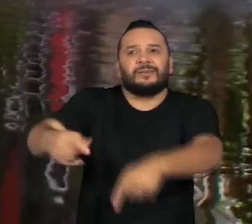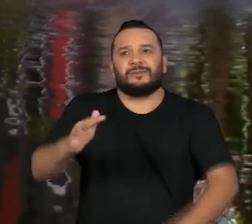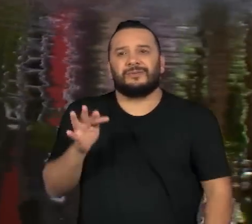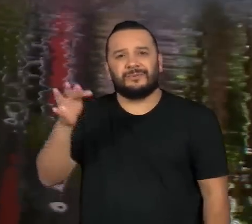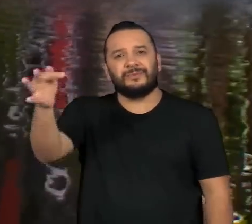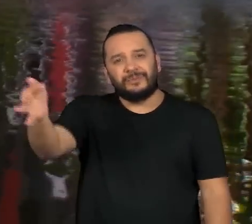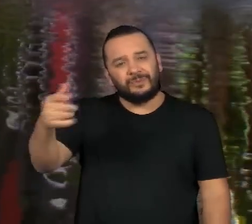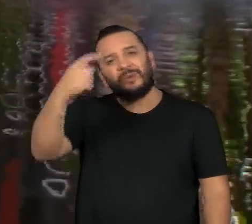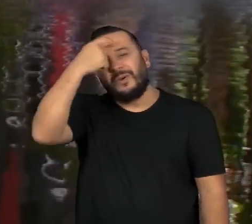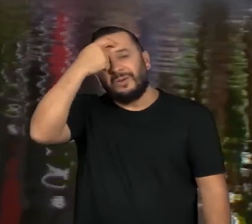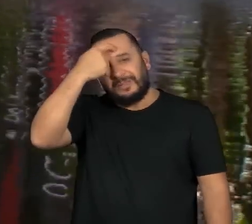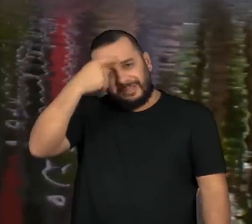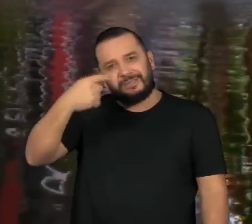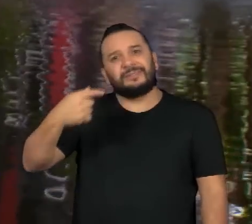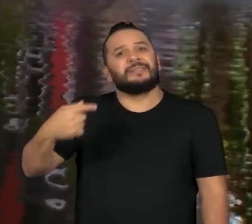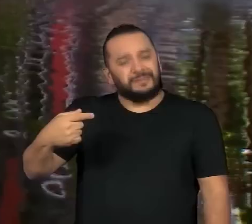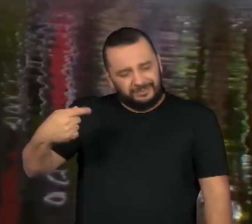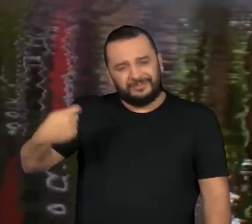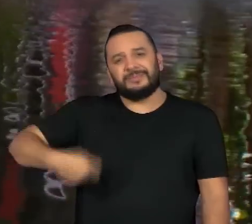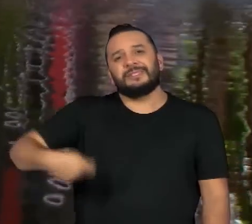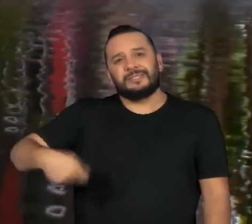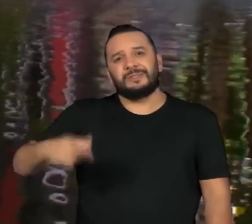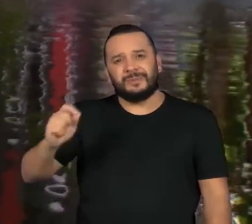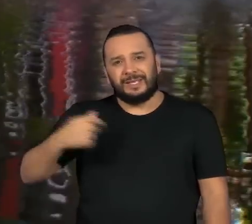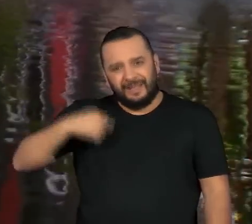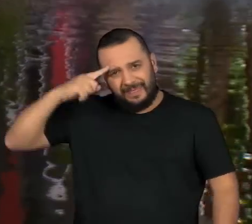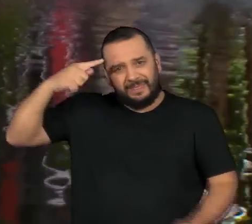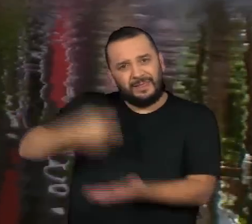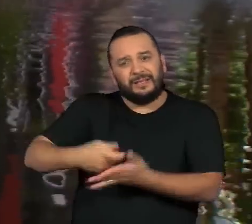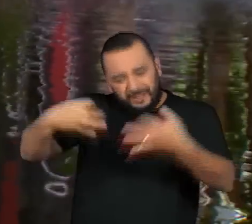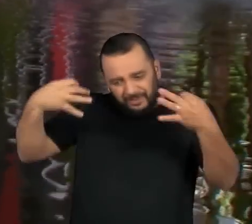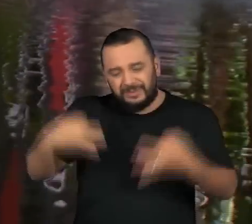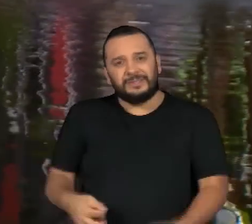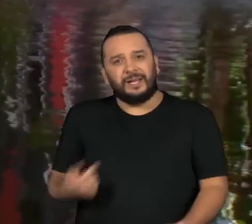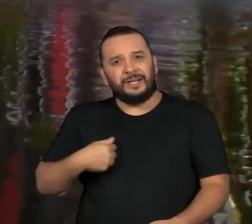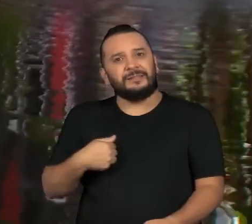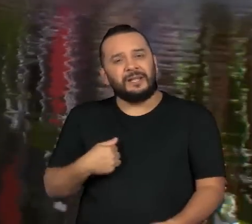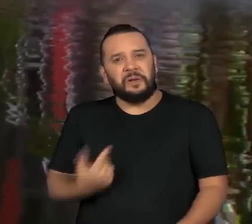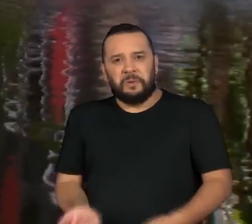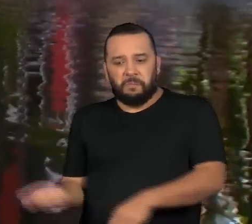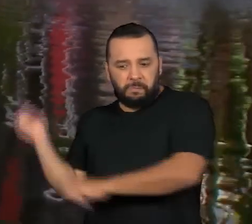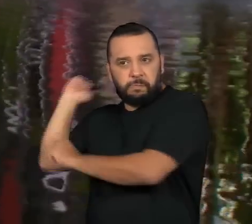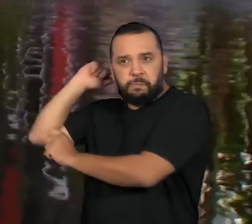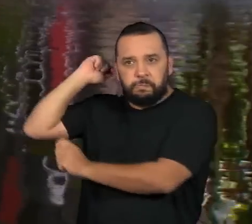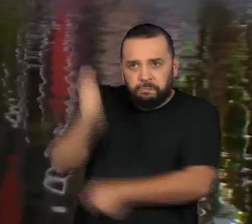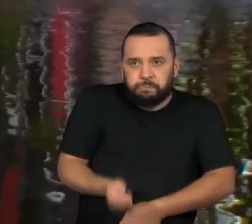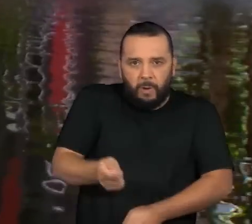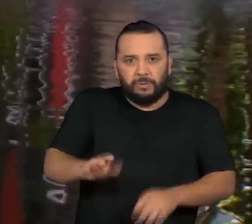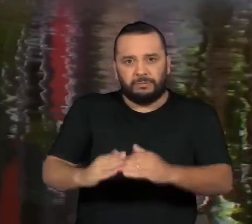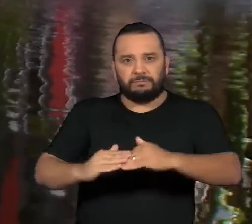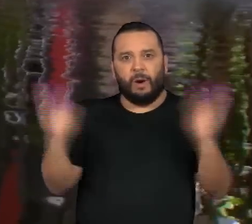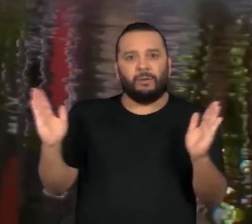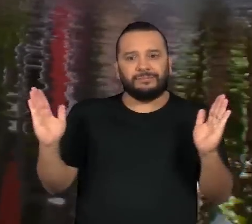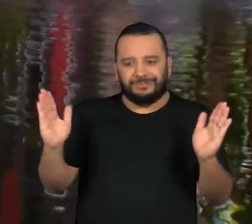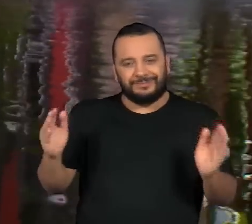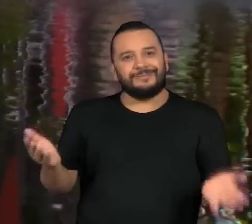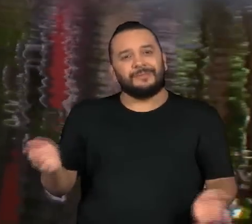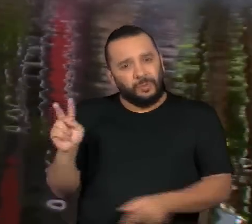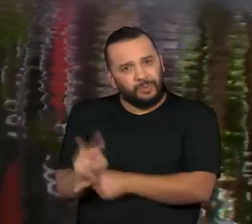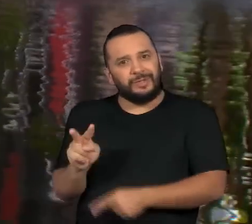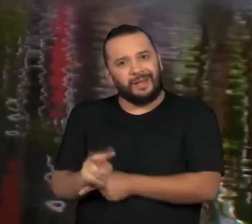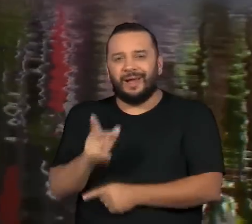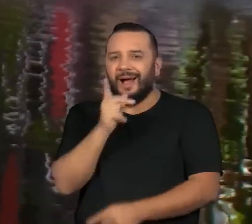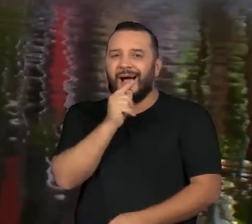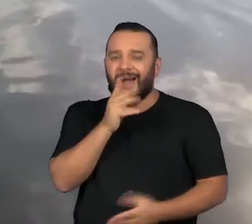repletas dessa consciência, consigam tomar outras decisões políticas de gestão da água e de gestão da cidade,